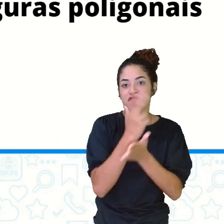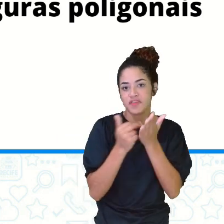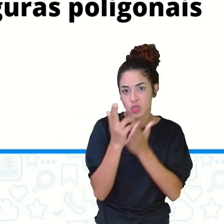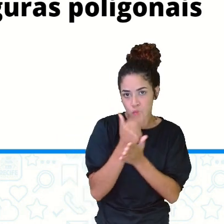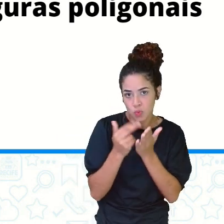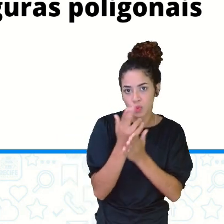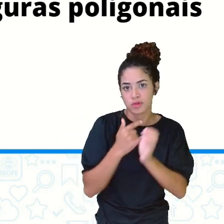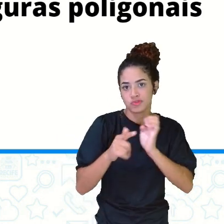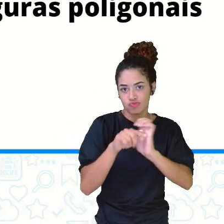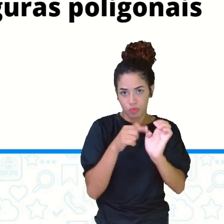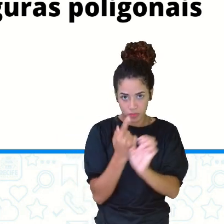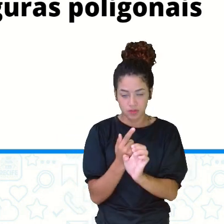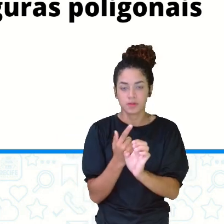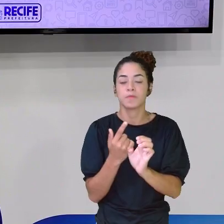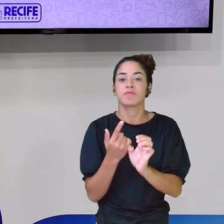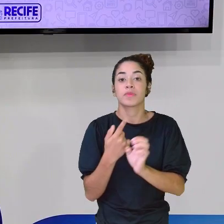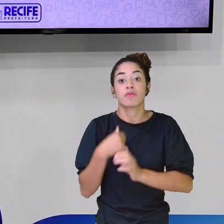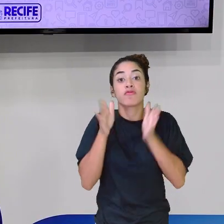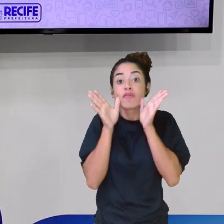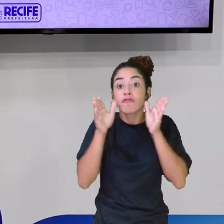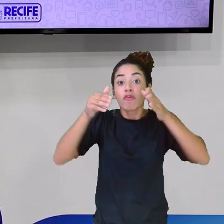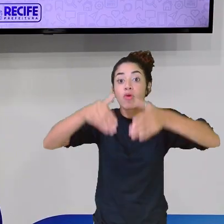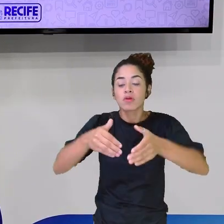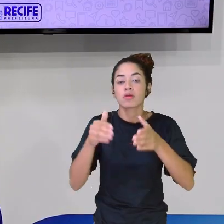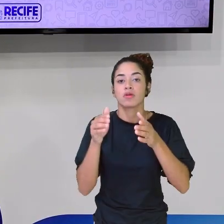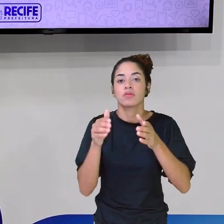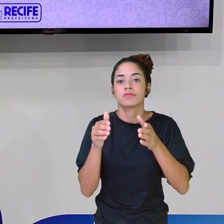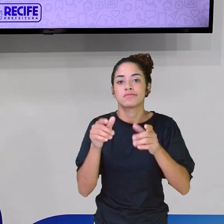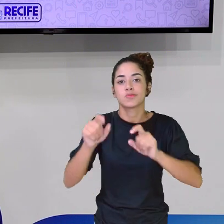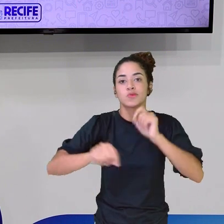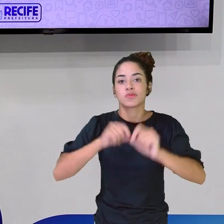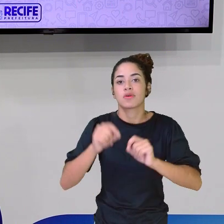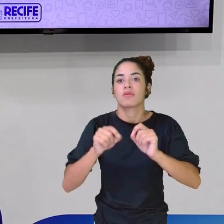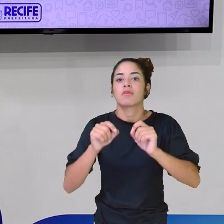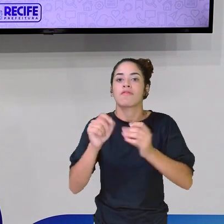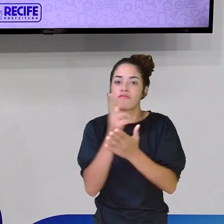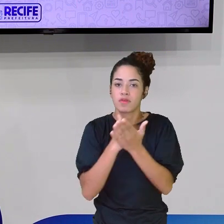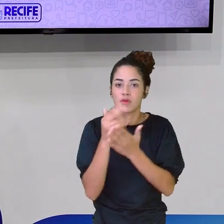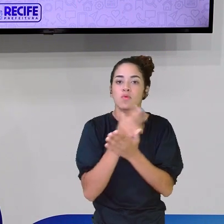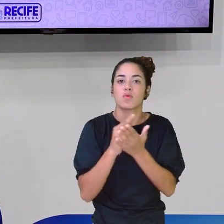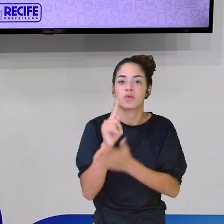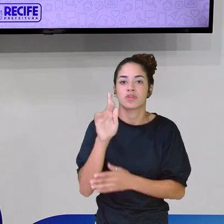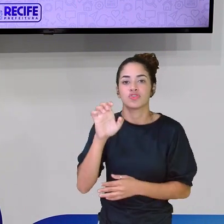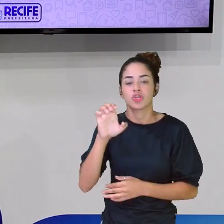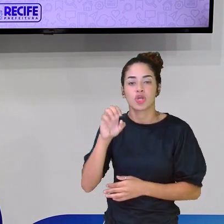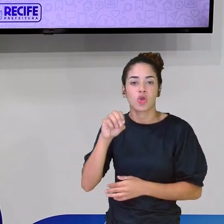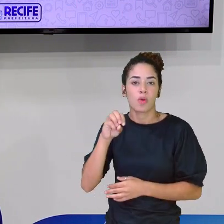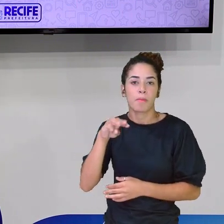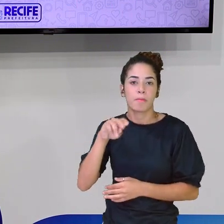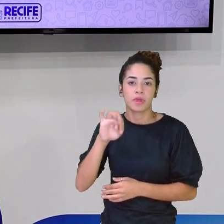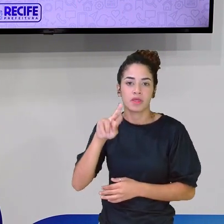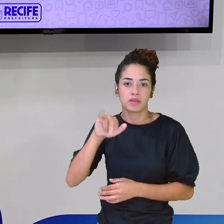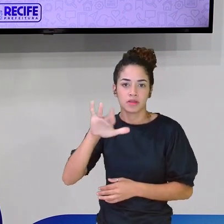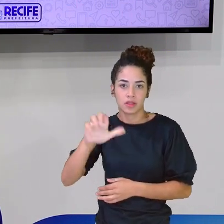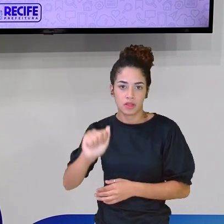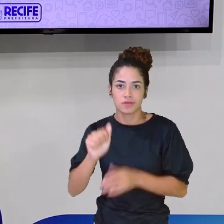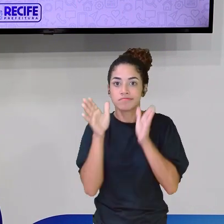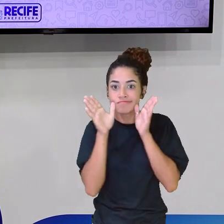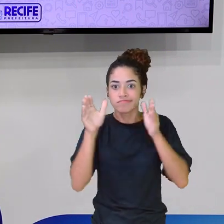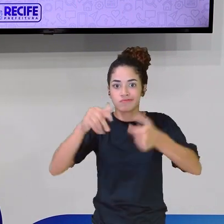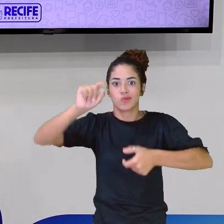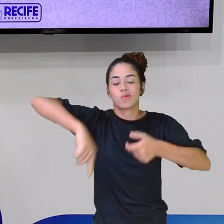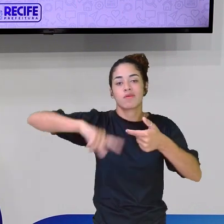figura geométrica. Eu vou focar especificamente em figuras geométricas, o retângulo especificamente.